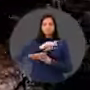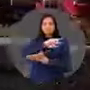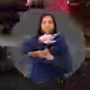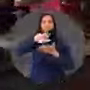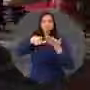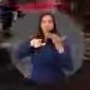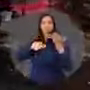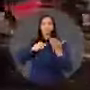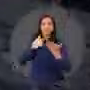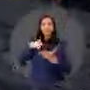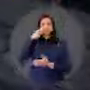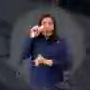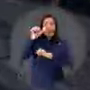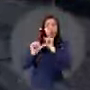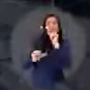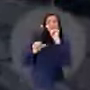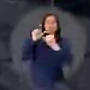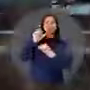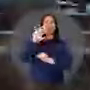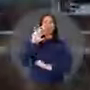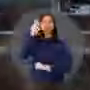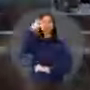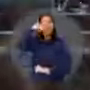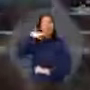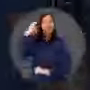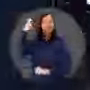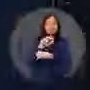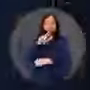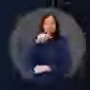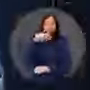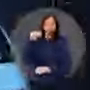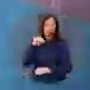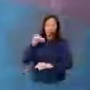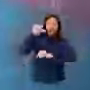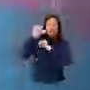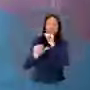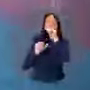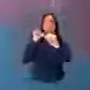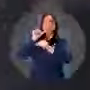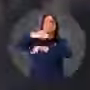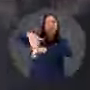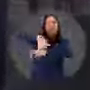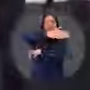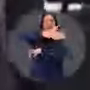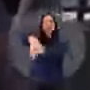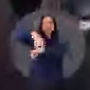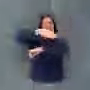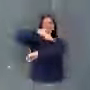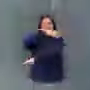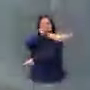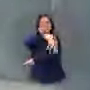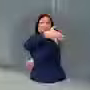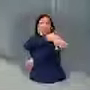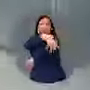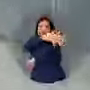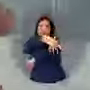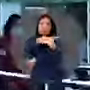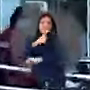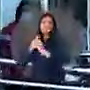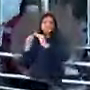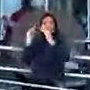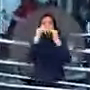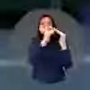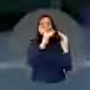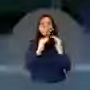ver a mudança acontecendo em Cuiabá. A mudança está nas ruas, nas praças, nas casas,